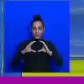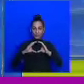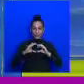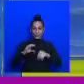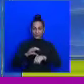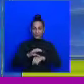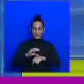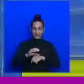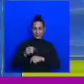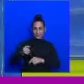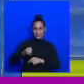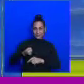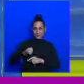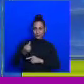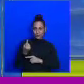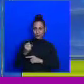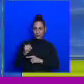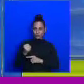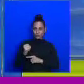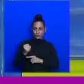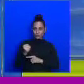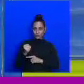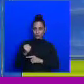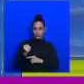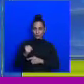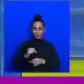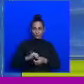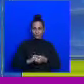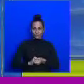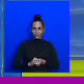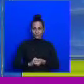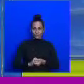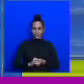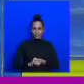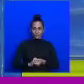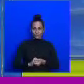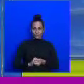Bola cinza, número 18. Cinza, 18.